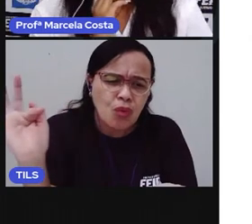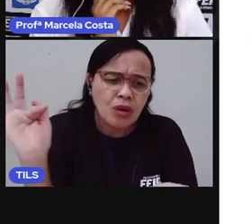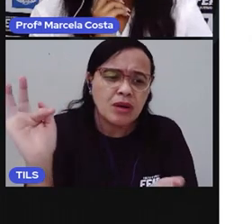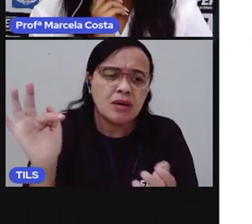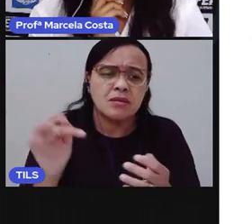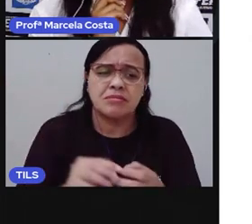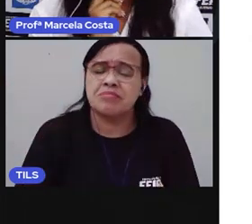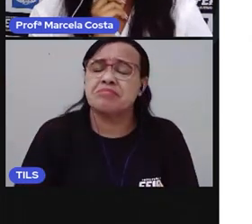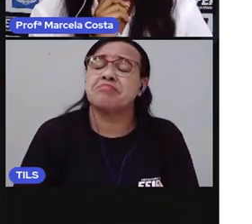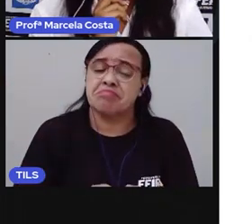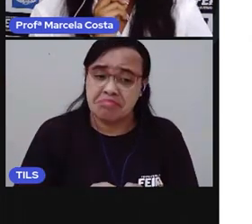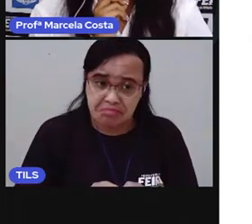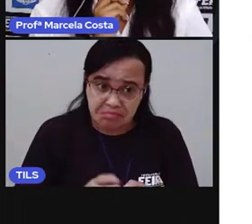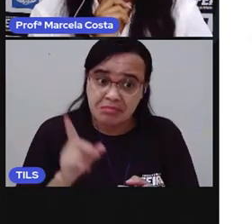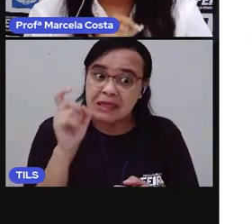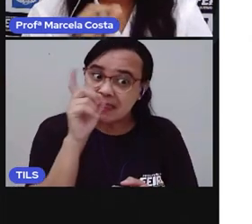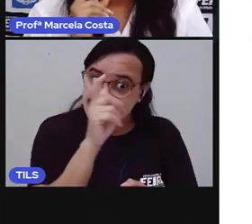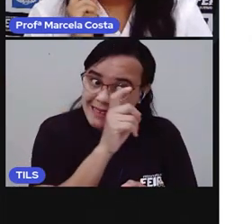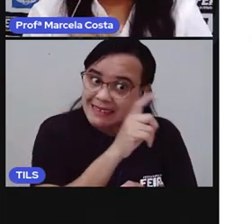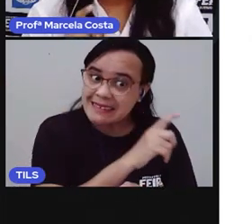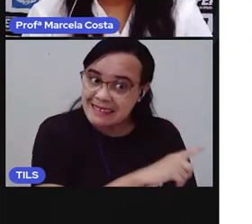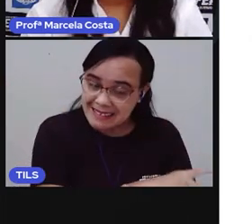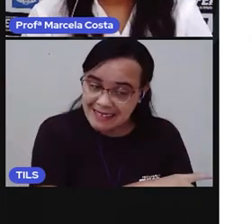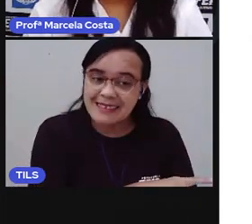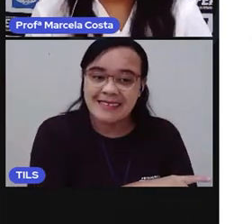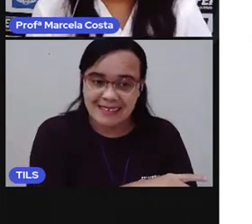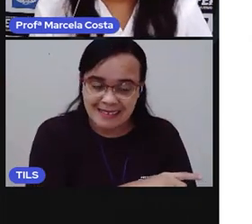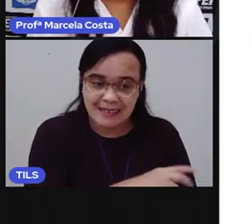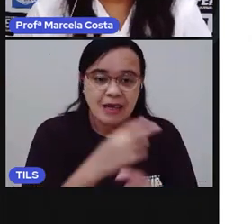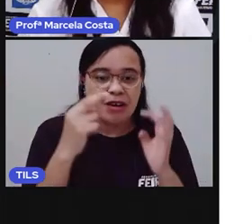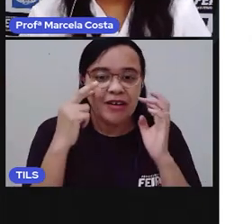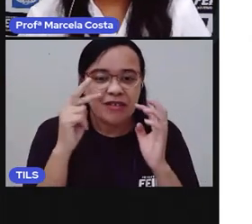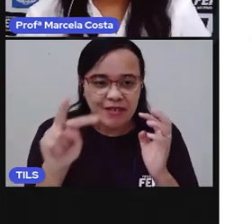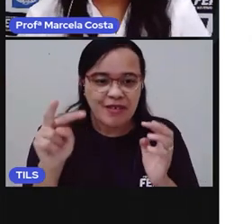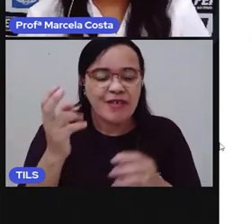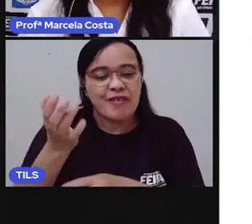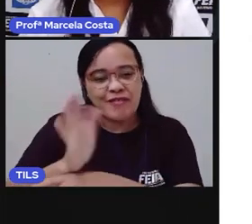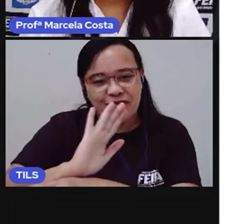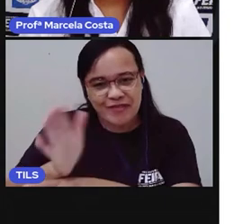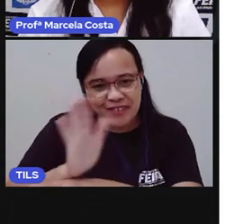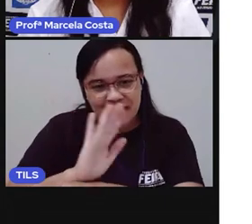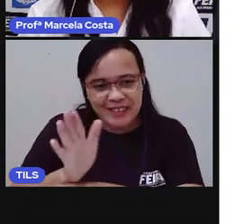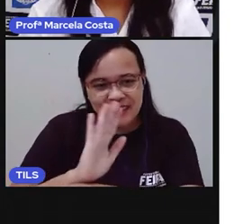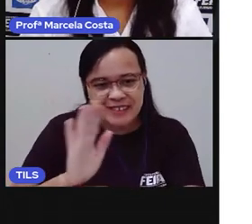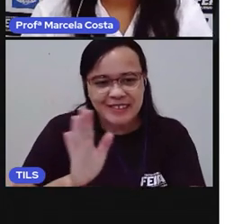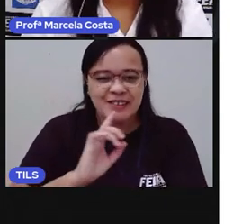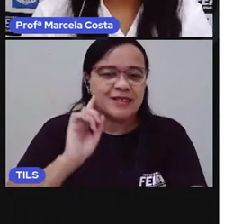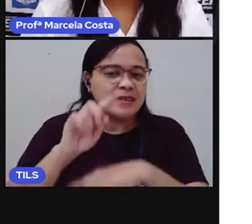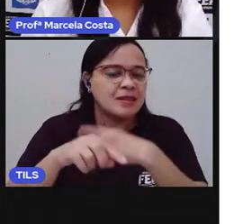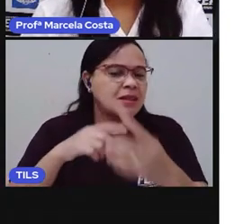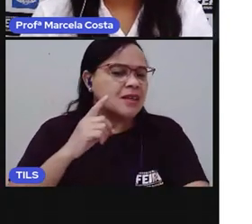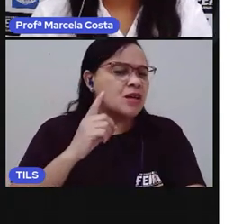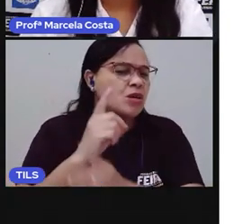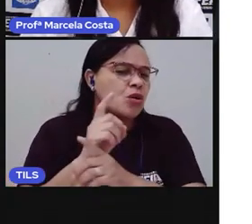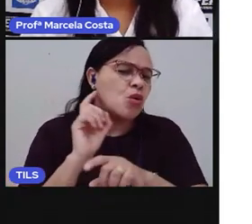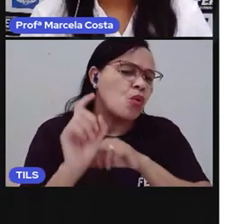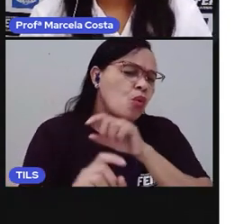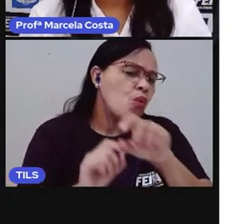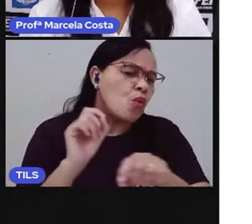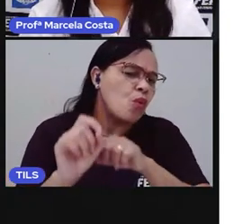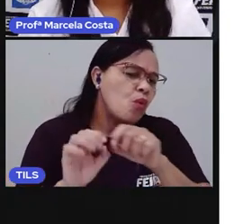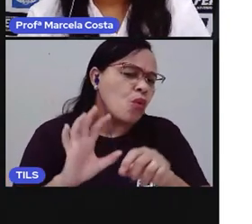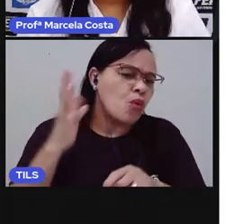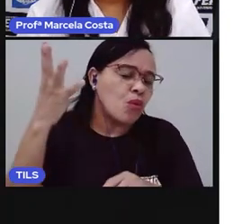Deve ser uma confusão. Assista a esse vídeo, acesse aqui esse link para descobrir o que é que acontece